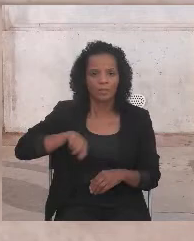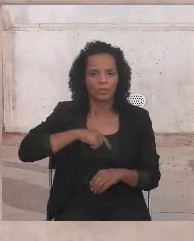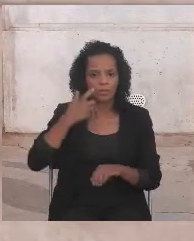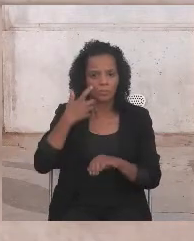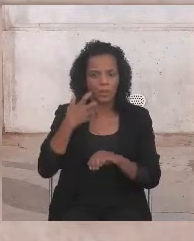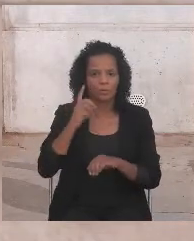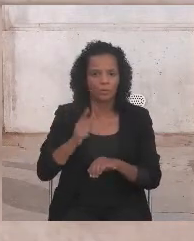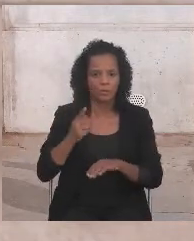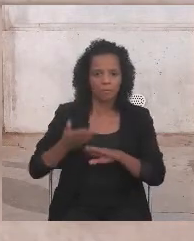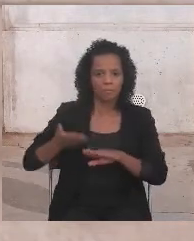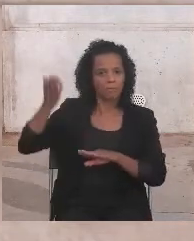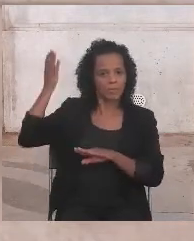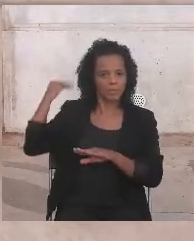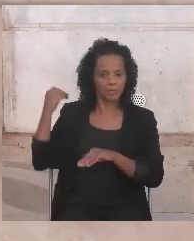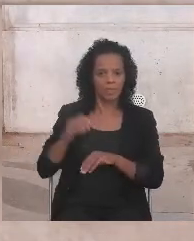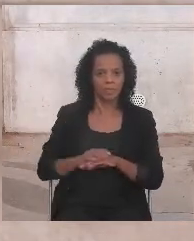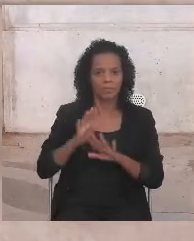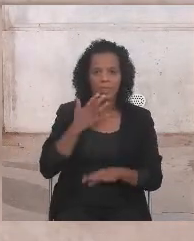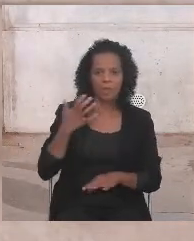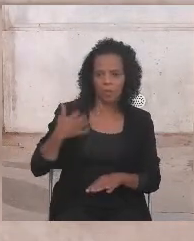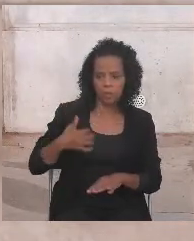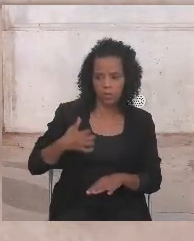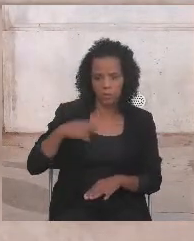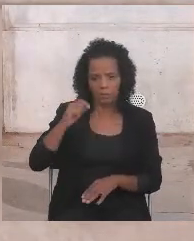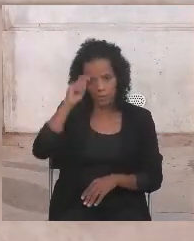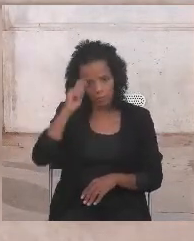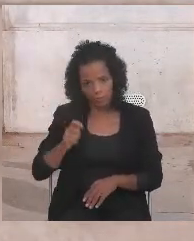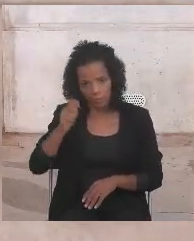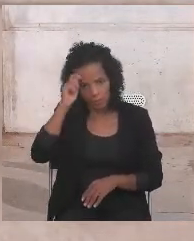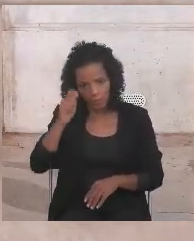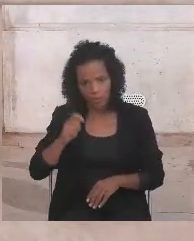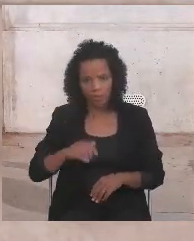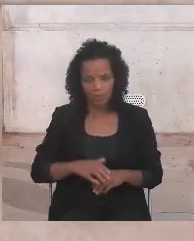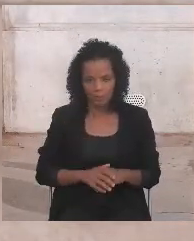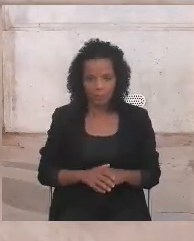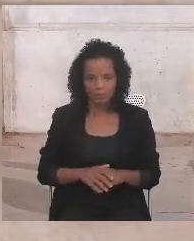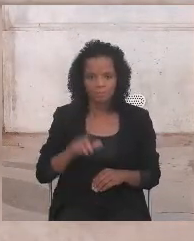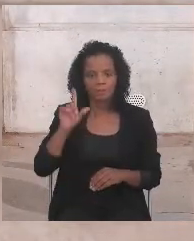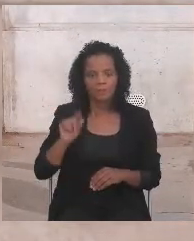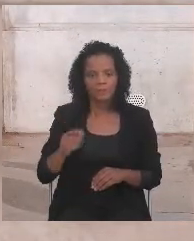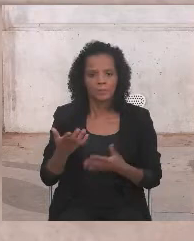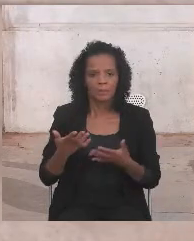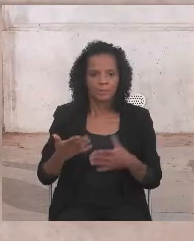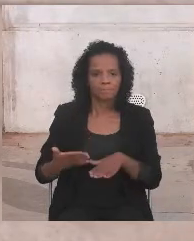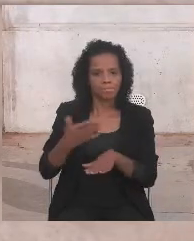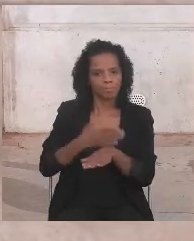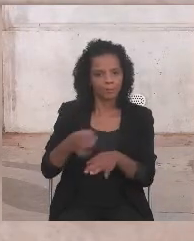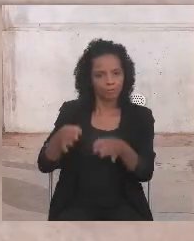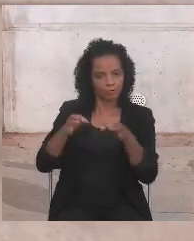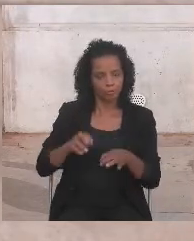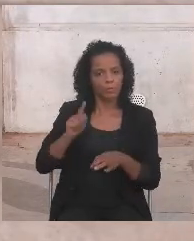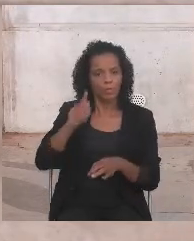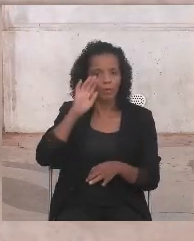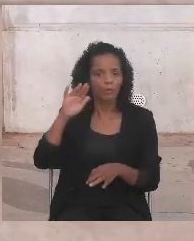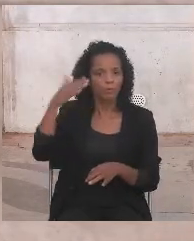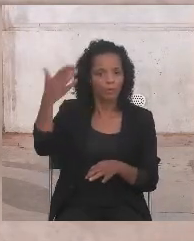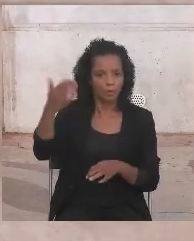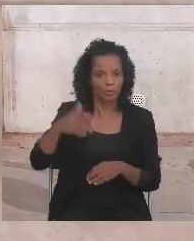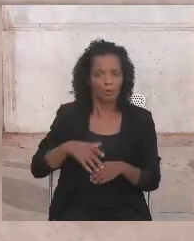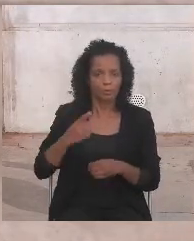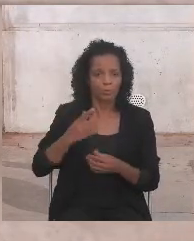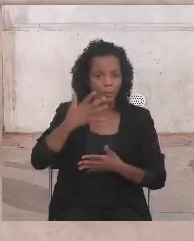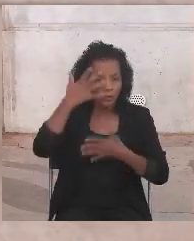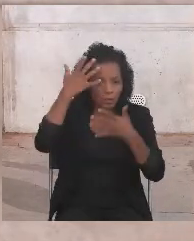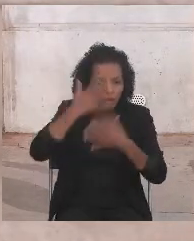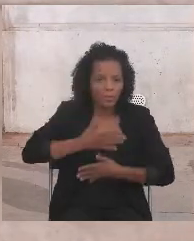um passado que tem que ser honrado e respeitado, mas também antecipamos, de certa forma, um futuro que um